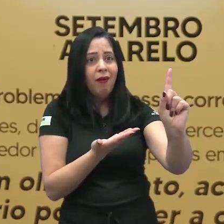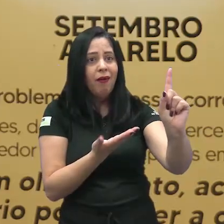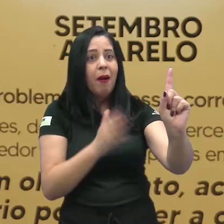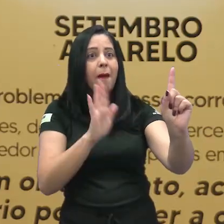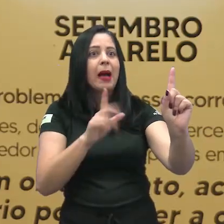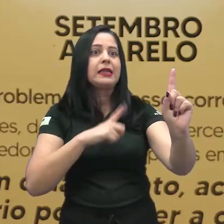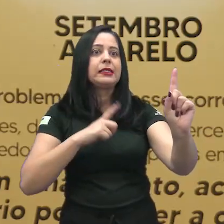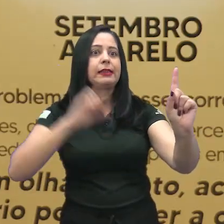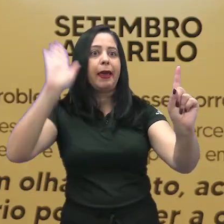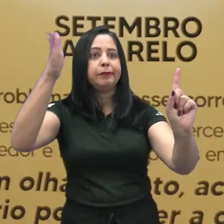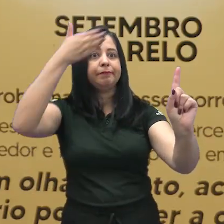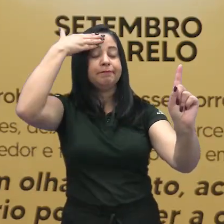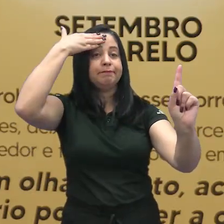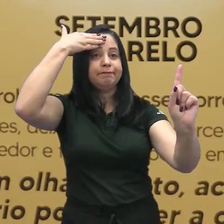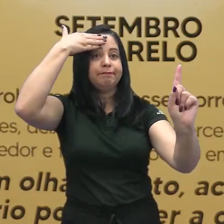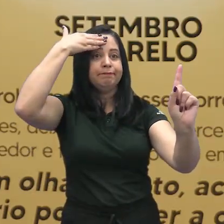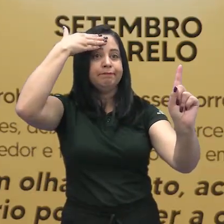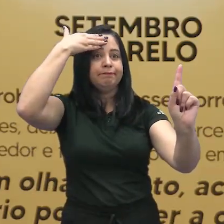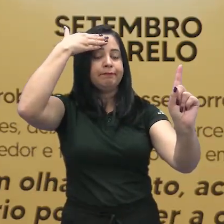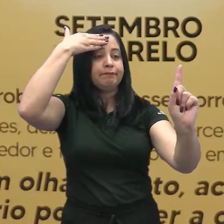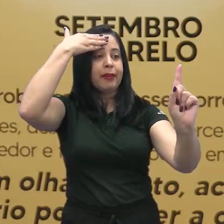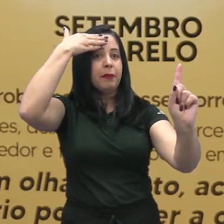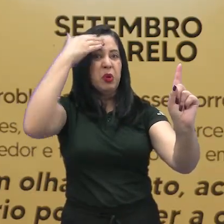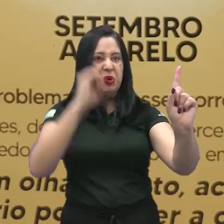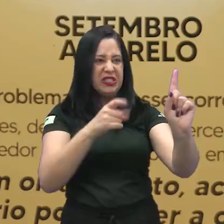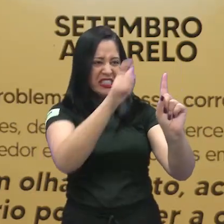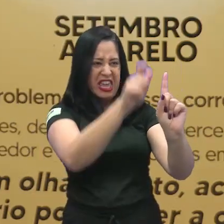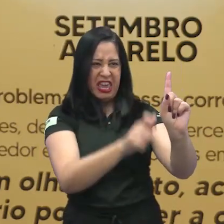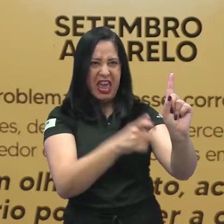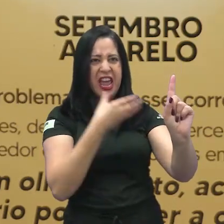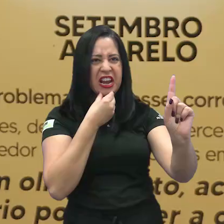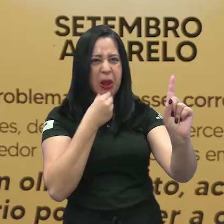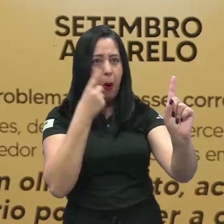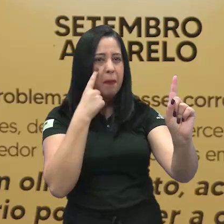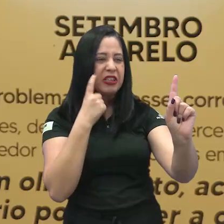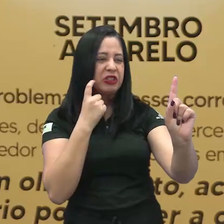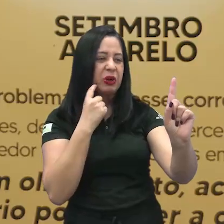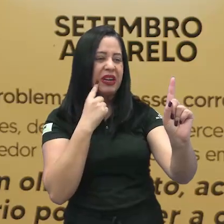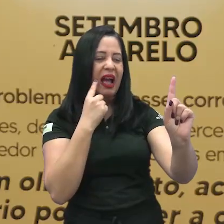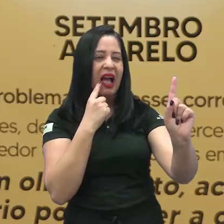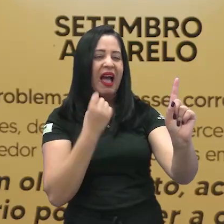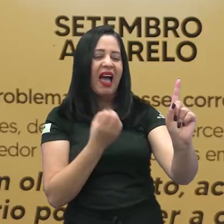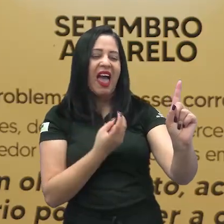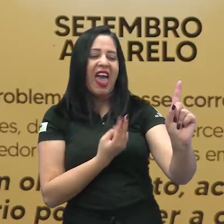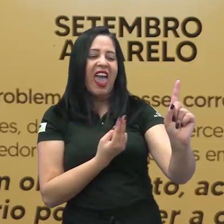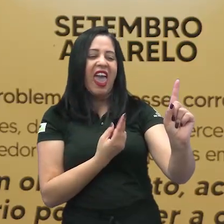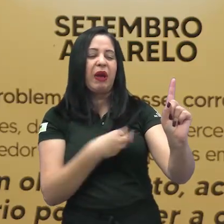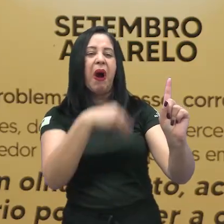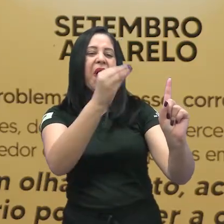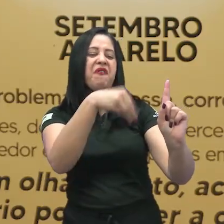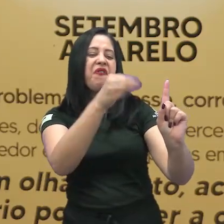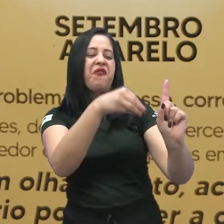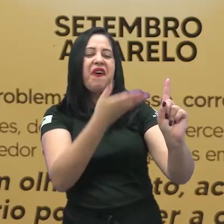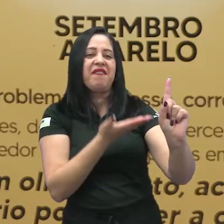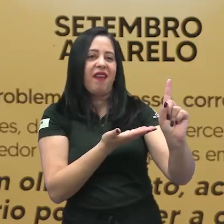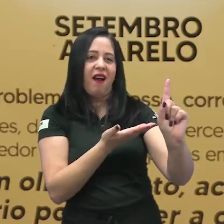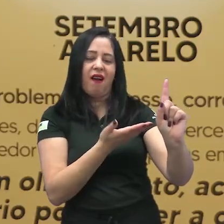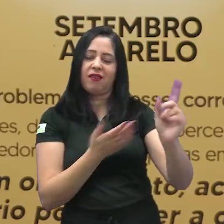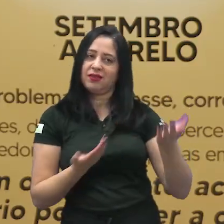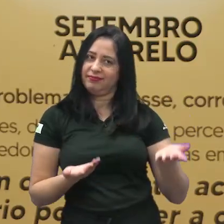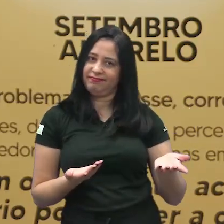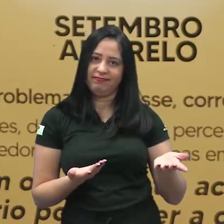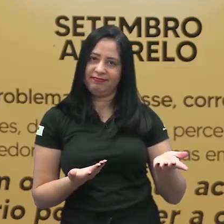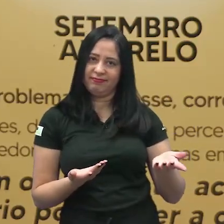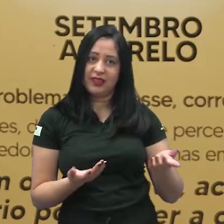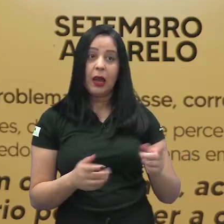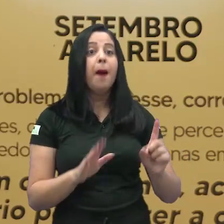porque demonstra fragilidade, né? E homem não chora, né? A história também, né, do acolhimento, da